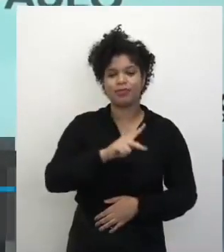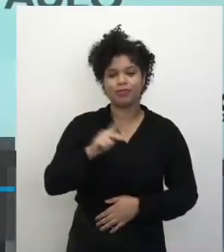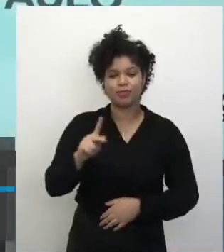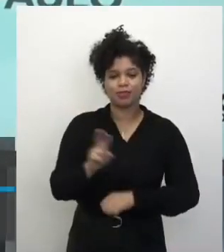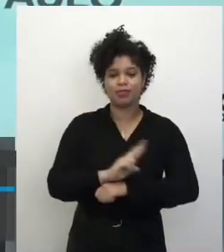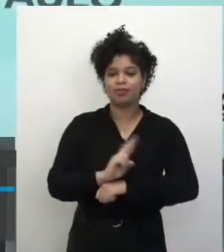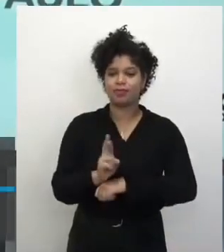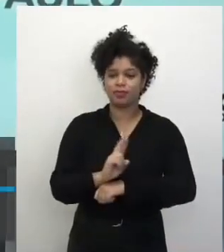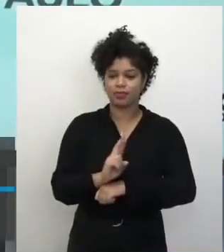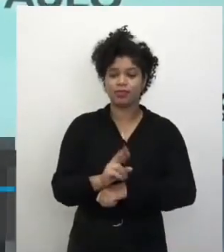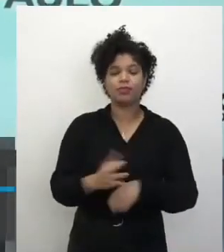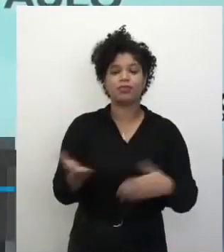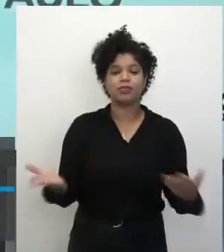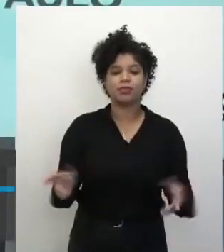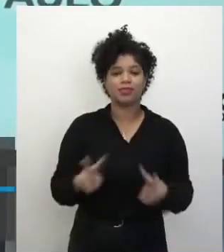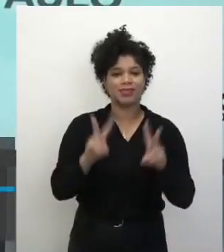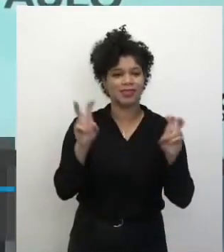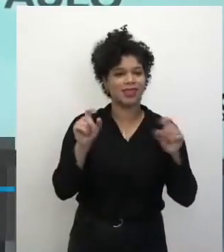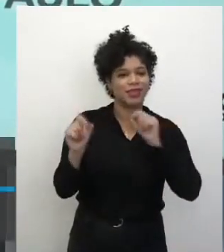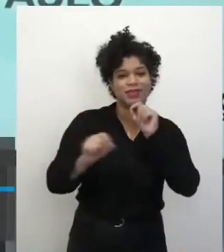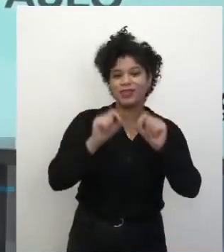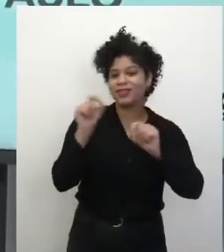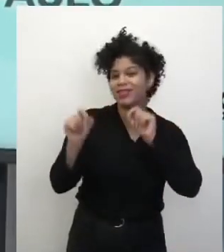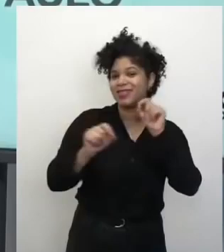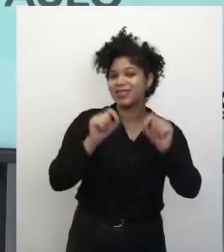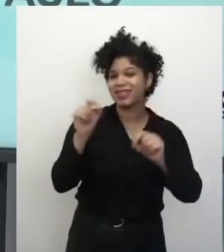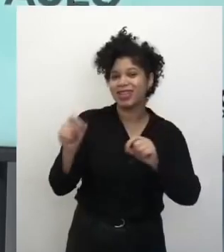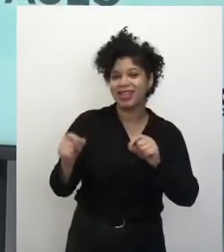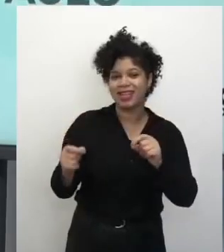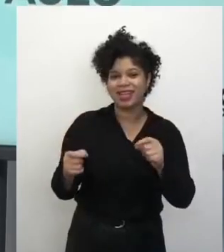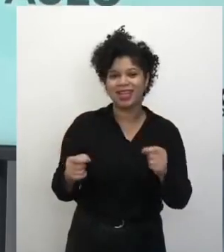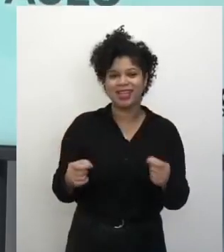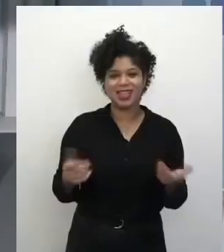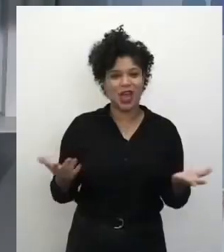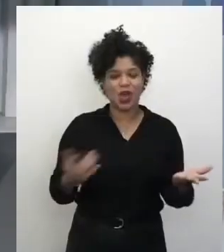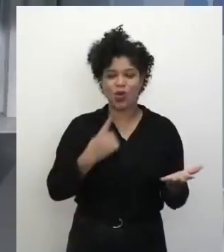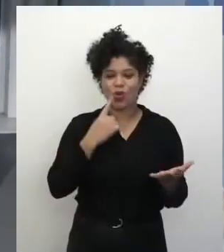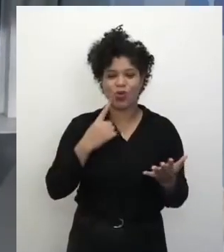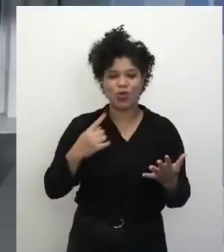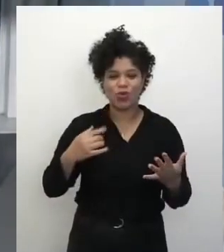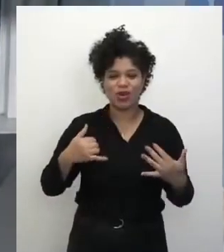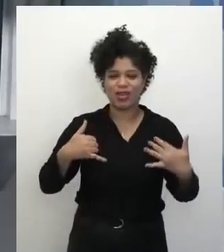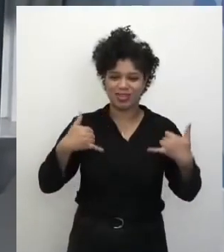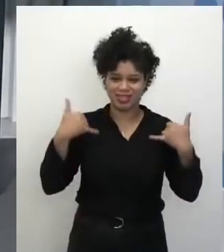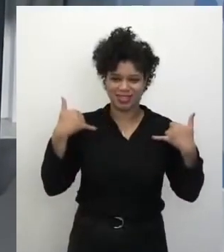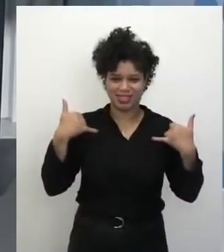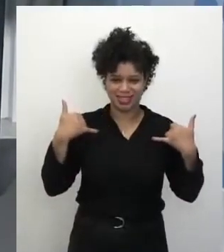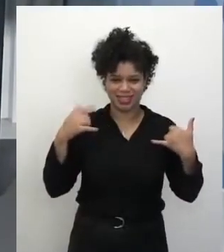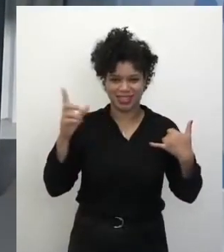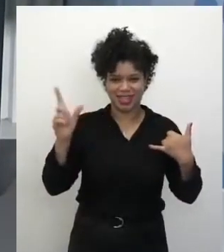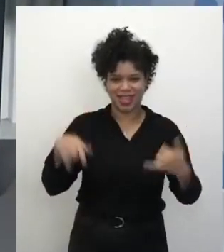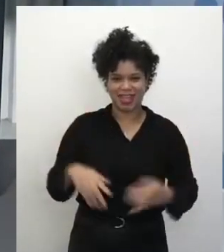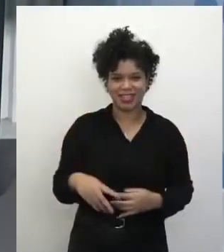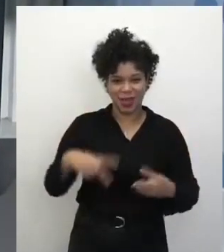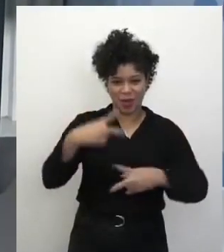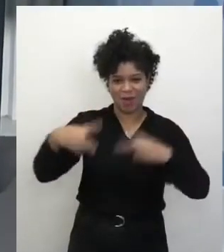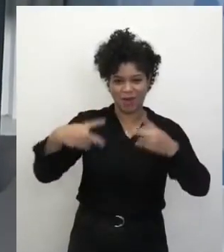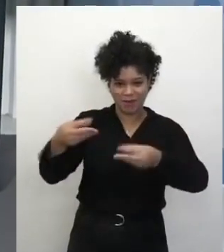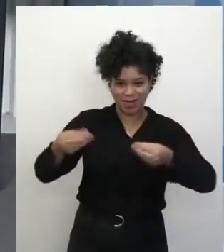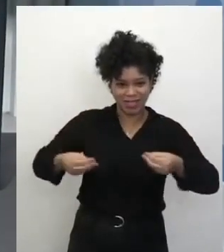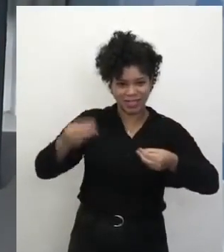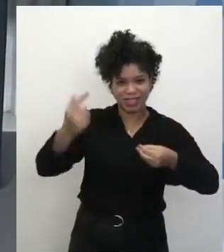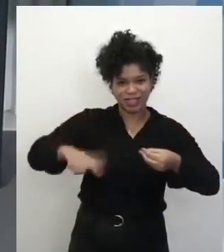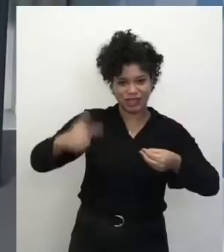Roberta e o tema da nossa aula de hoje é. Opa! Parabéns pra Mas me você! surpreende cada